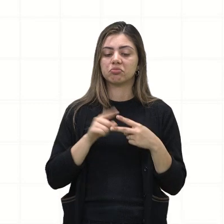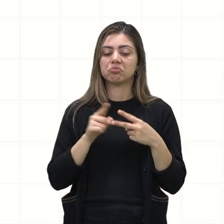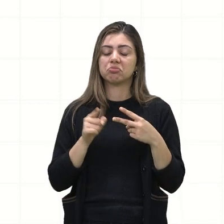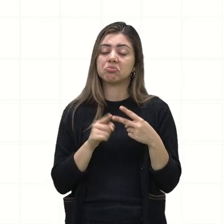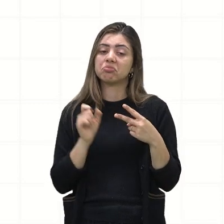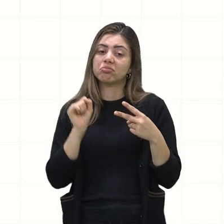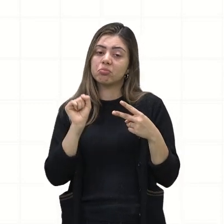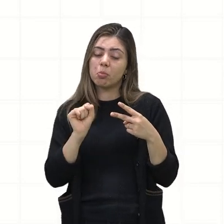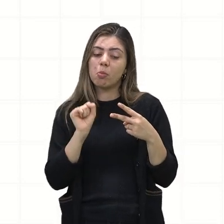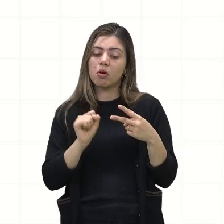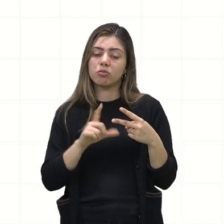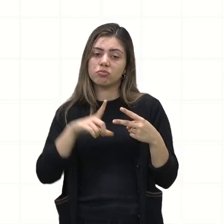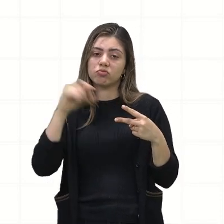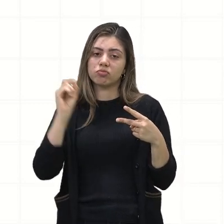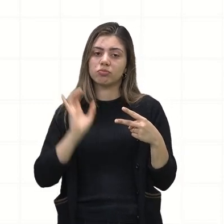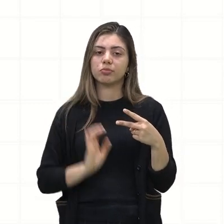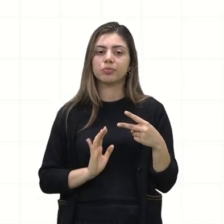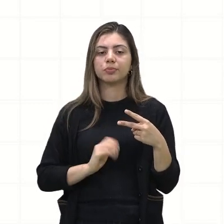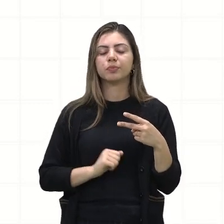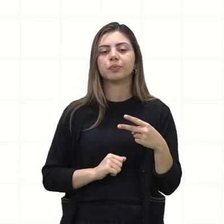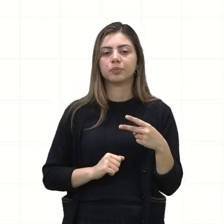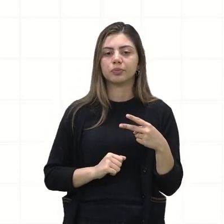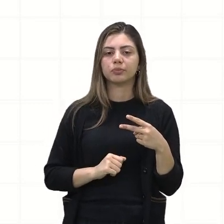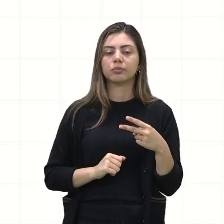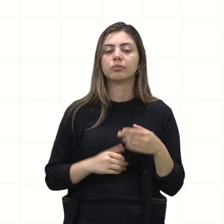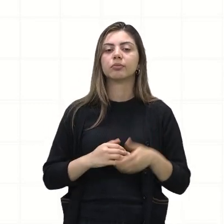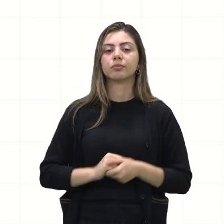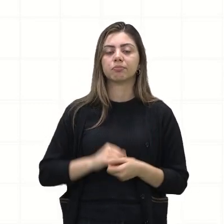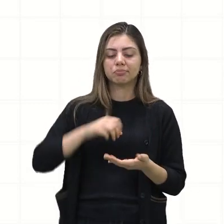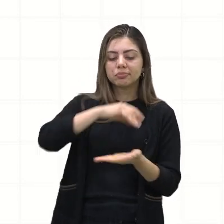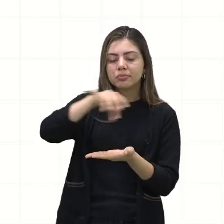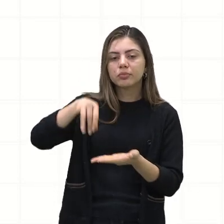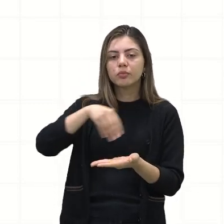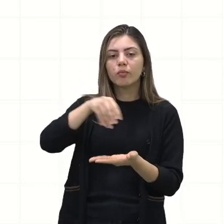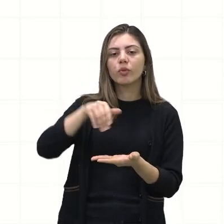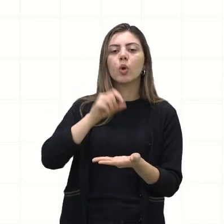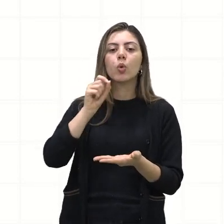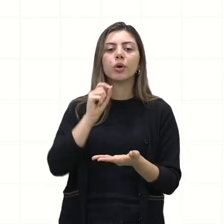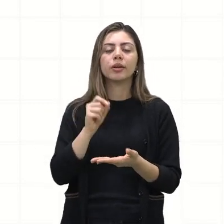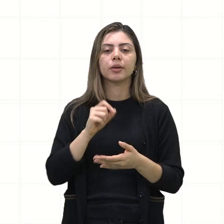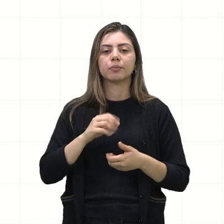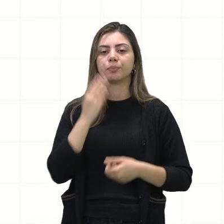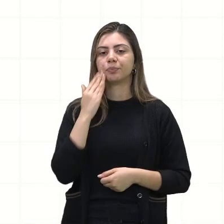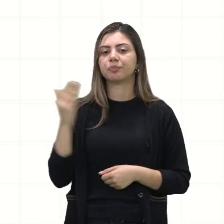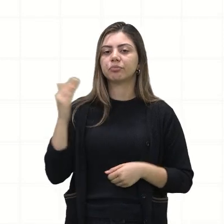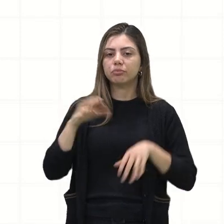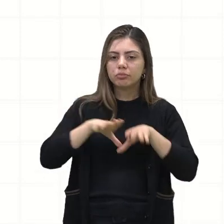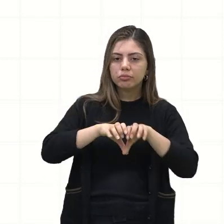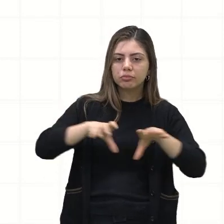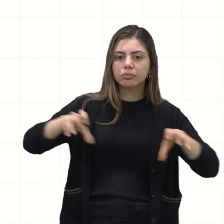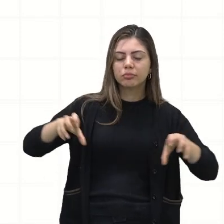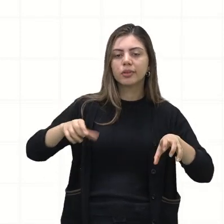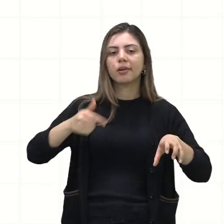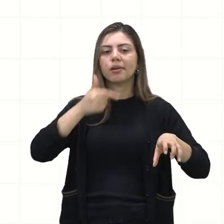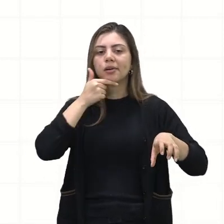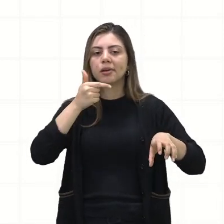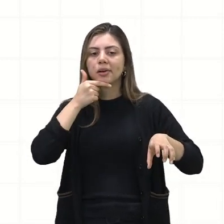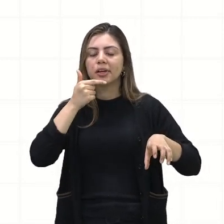glúten. Tá? Então, as coberturas disponíveis são calabresa,